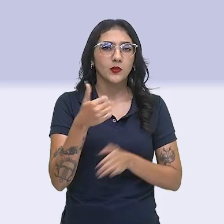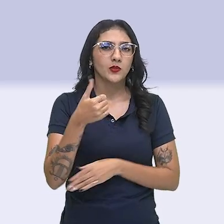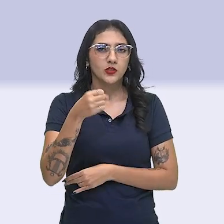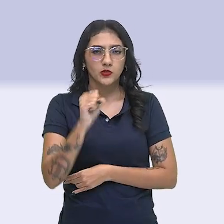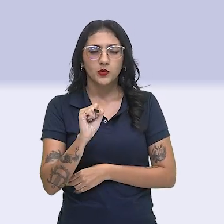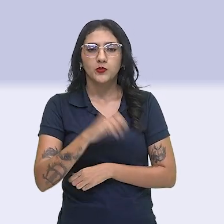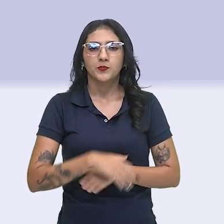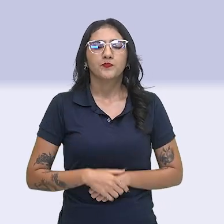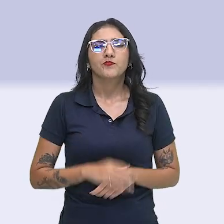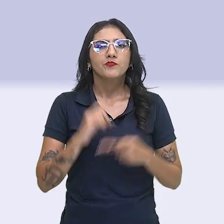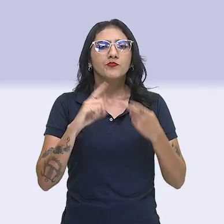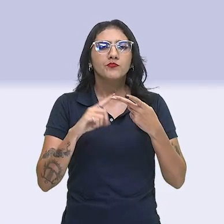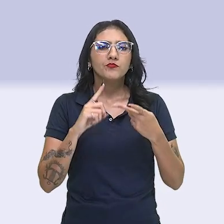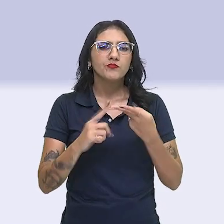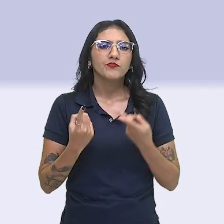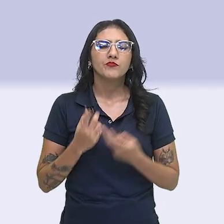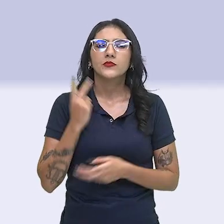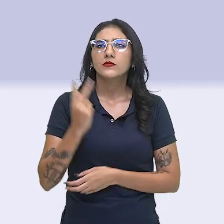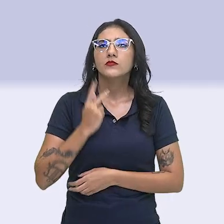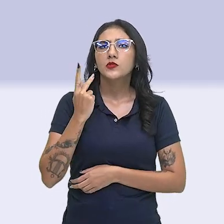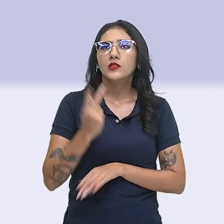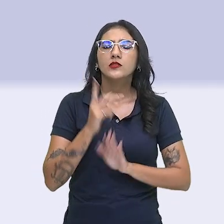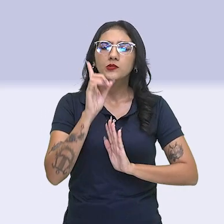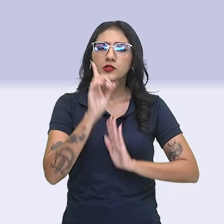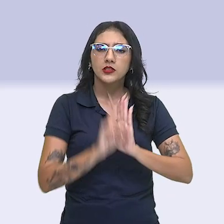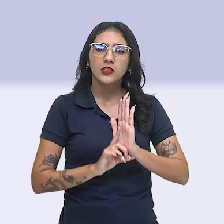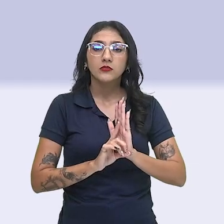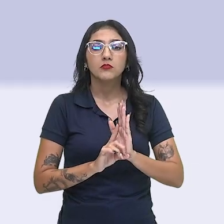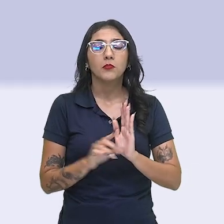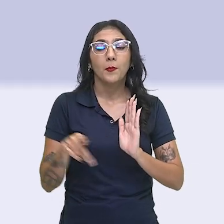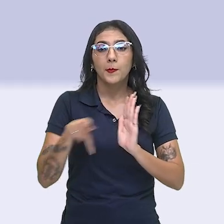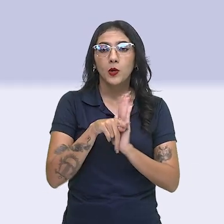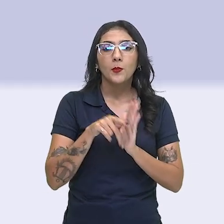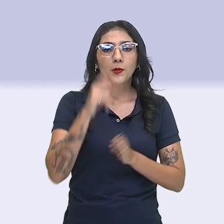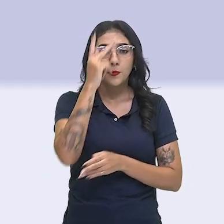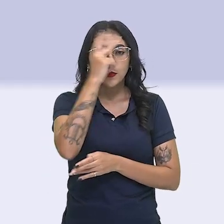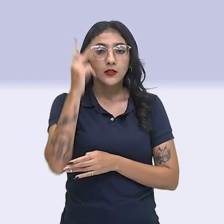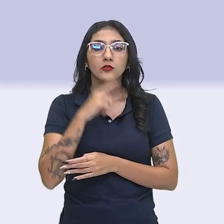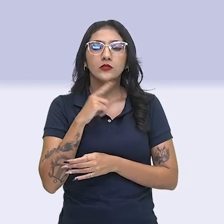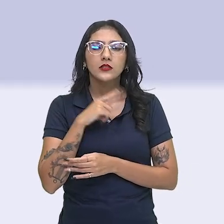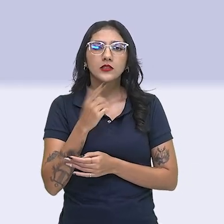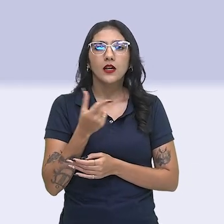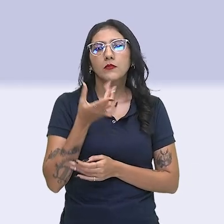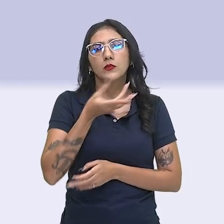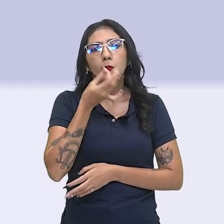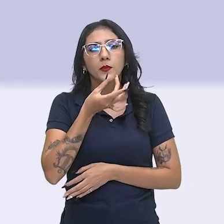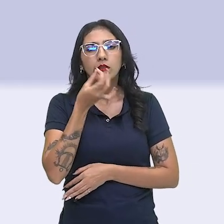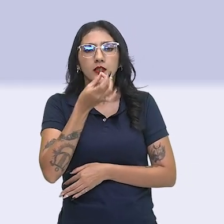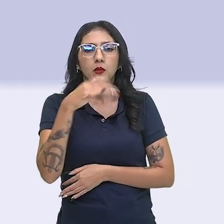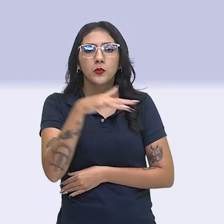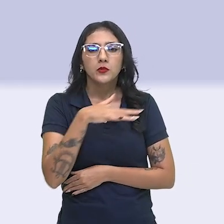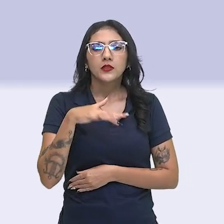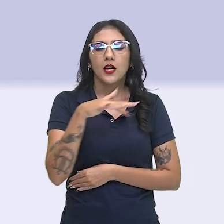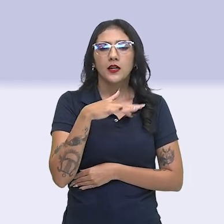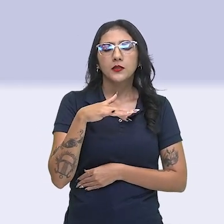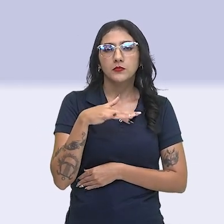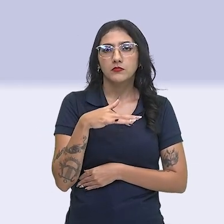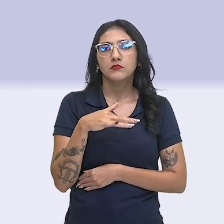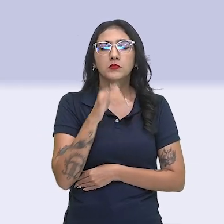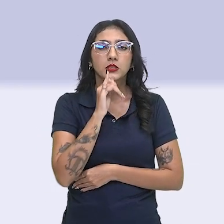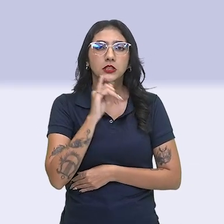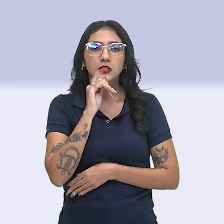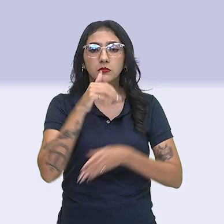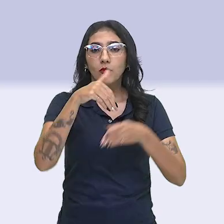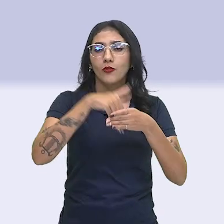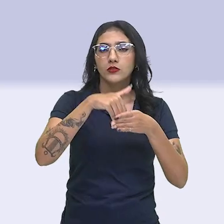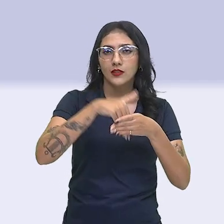Os direitos políticos são os direitos que permitem ao cidadão participar do exercício da vida política, direito de votar